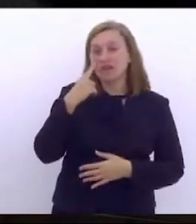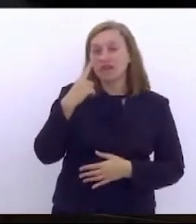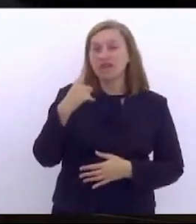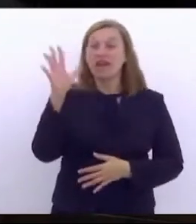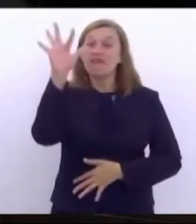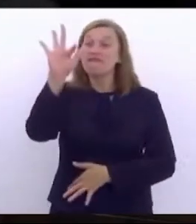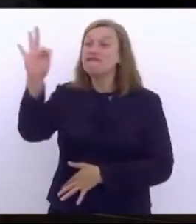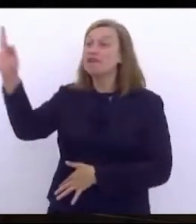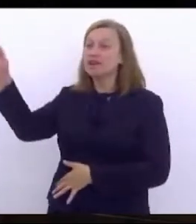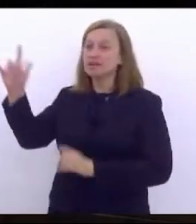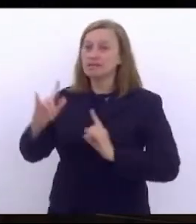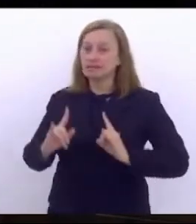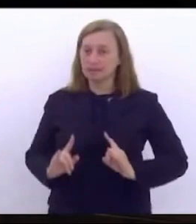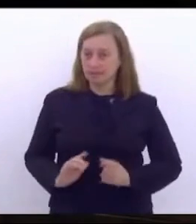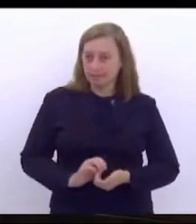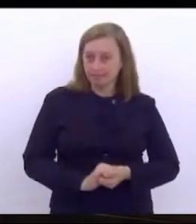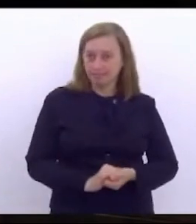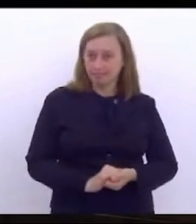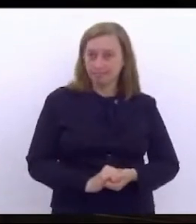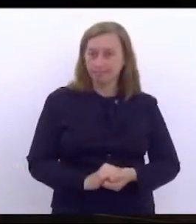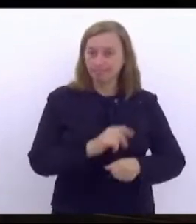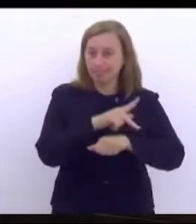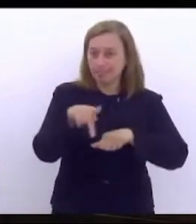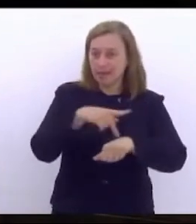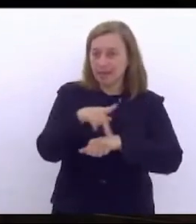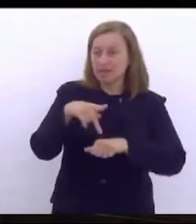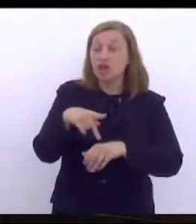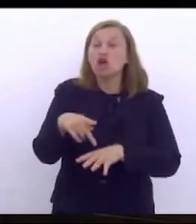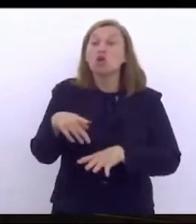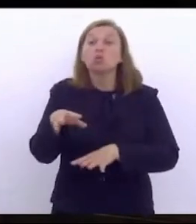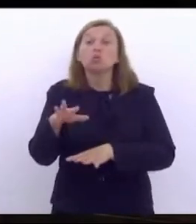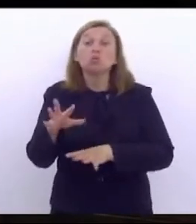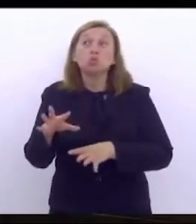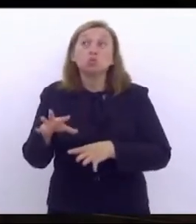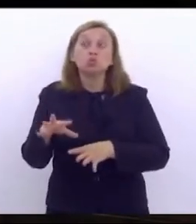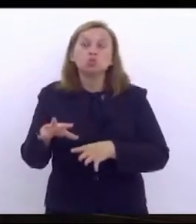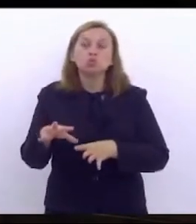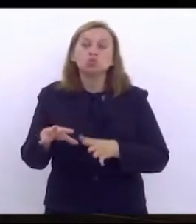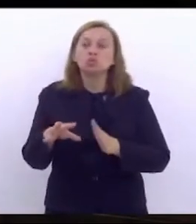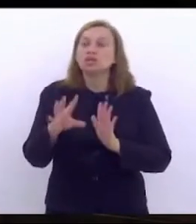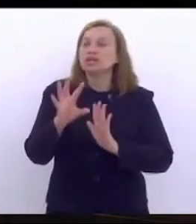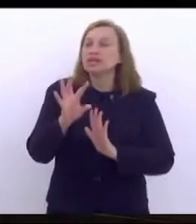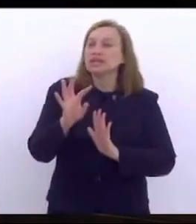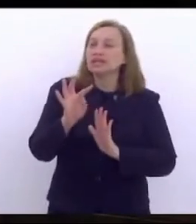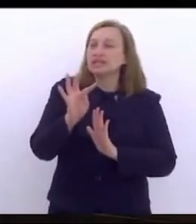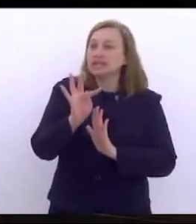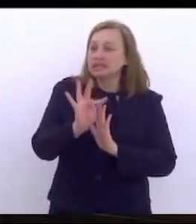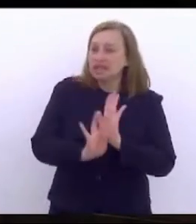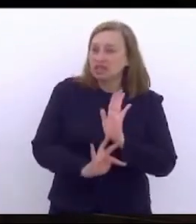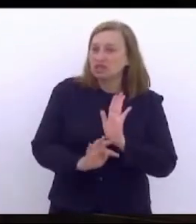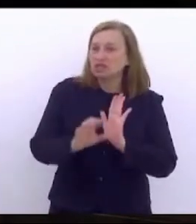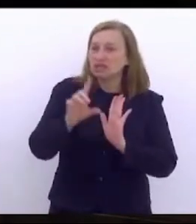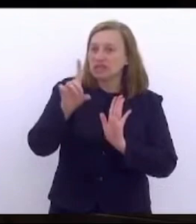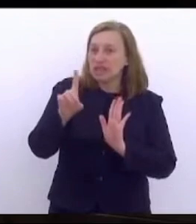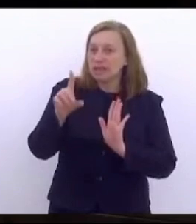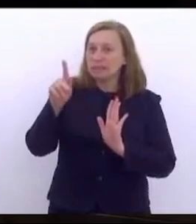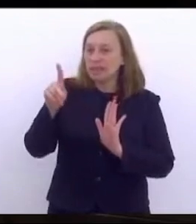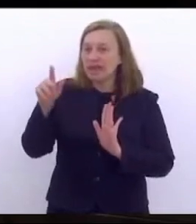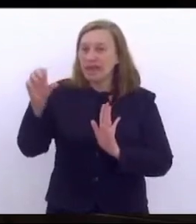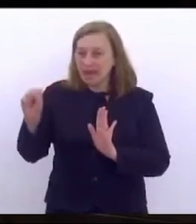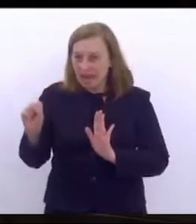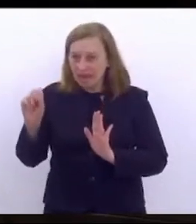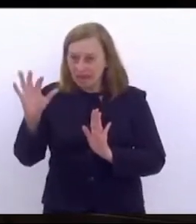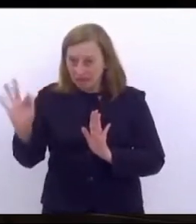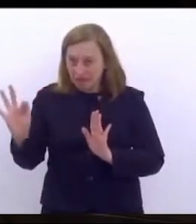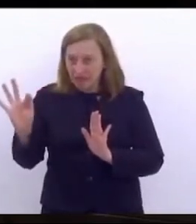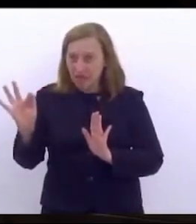França. A França é interessante porque no texto da ADPF 442, o PSOL fala de maneira